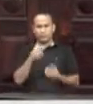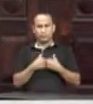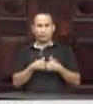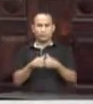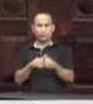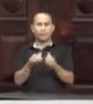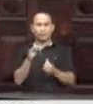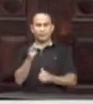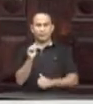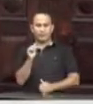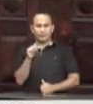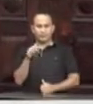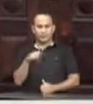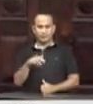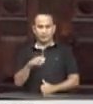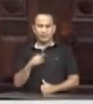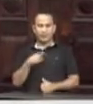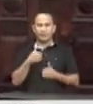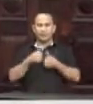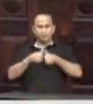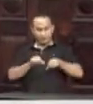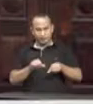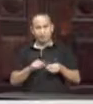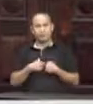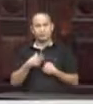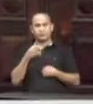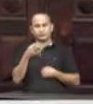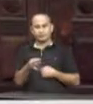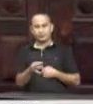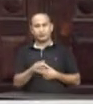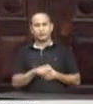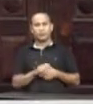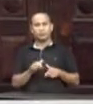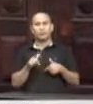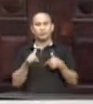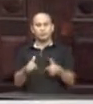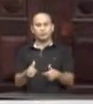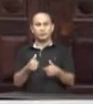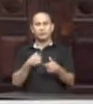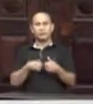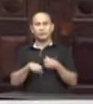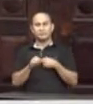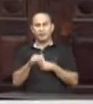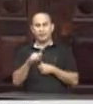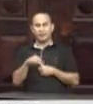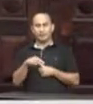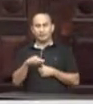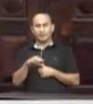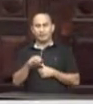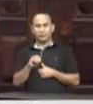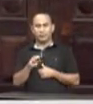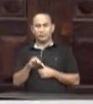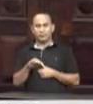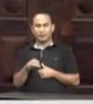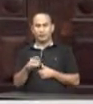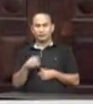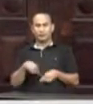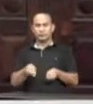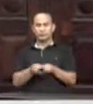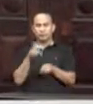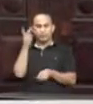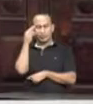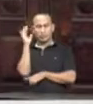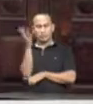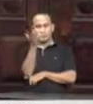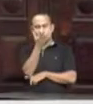do FECAM fiquem efetivamente com ações do saneamento básico e do meio ambiente. Hoje todos